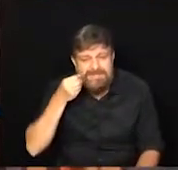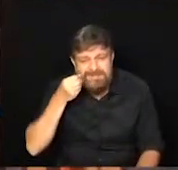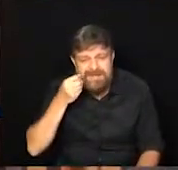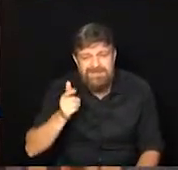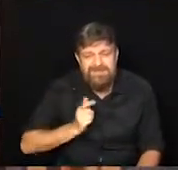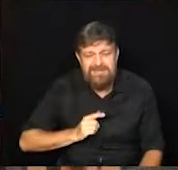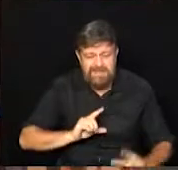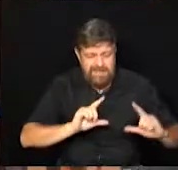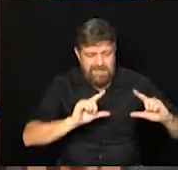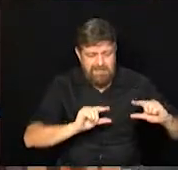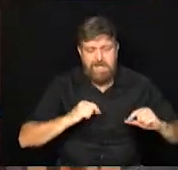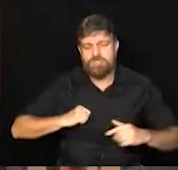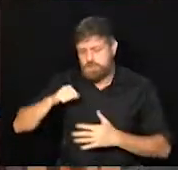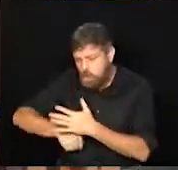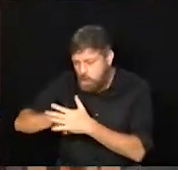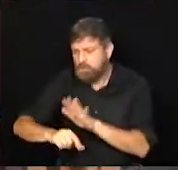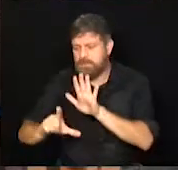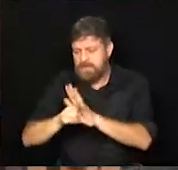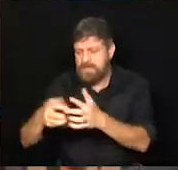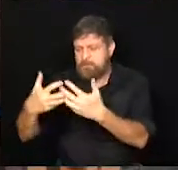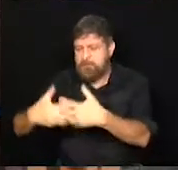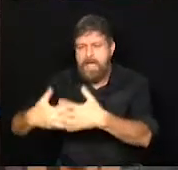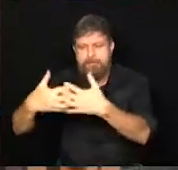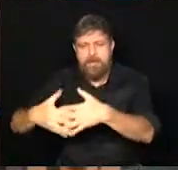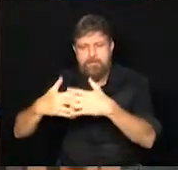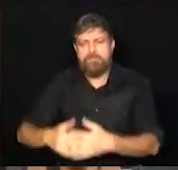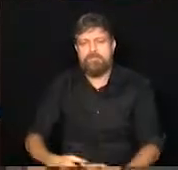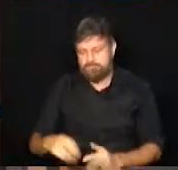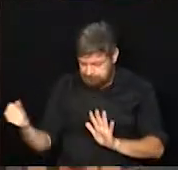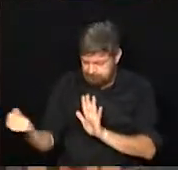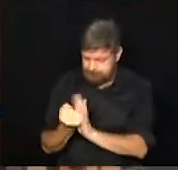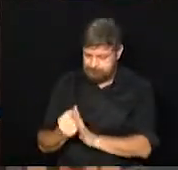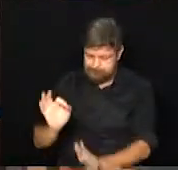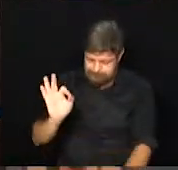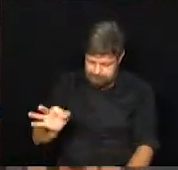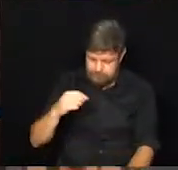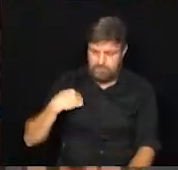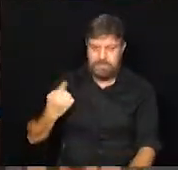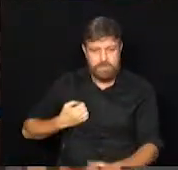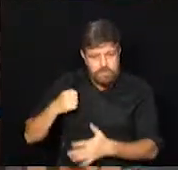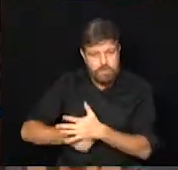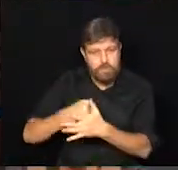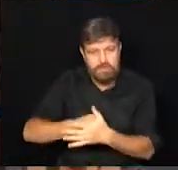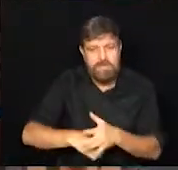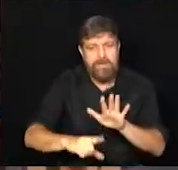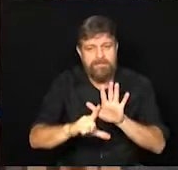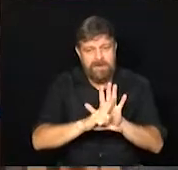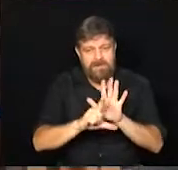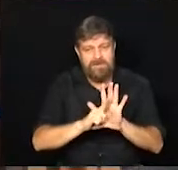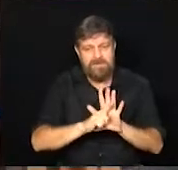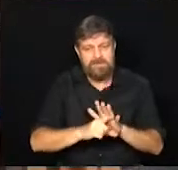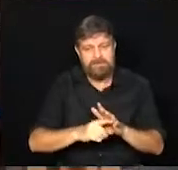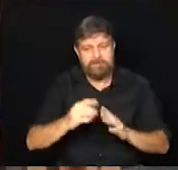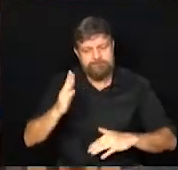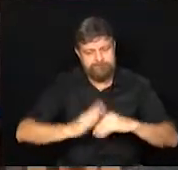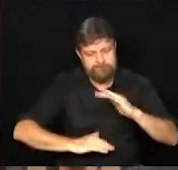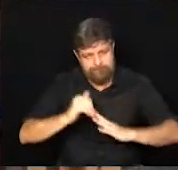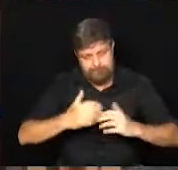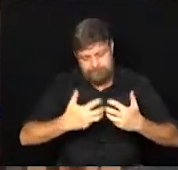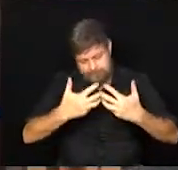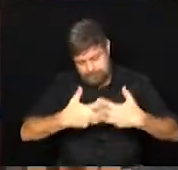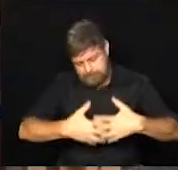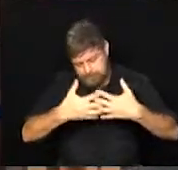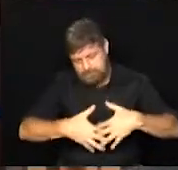gente luta para que uma lei pegue, e ela pegou, a gente luta para que uma lei, né, consiga, de fato, ter